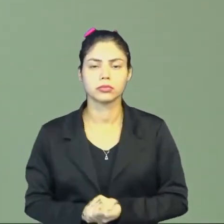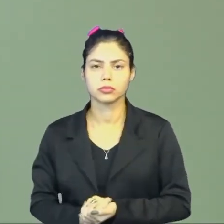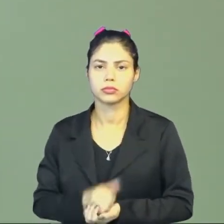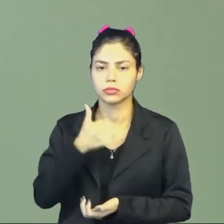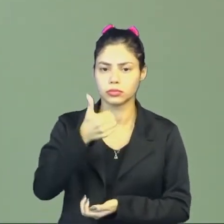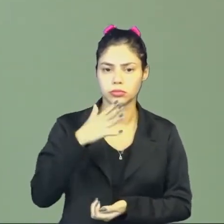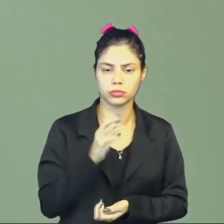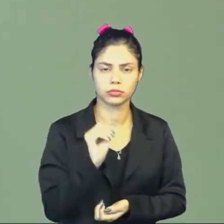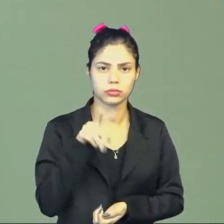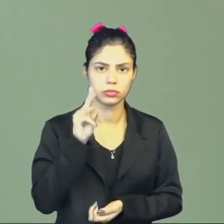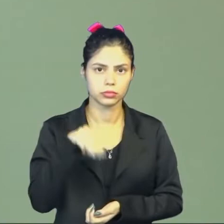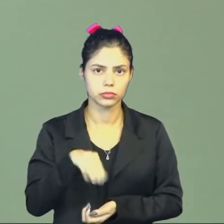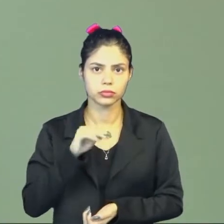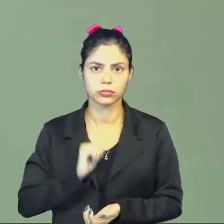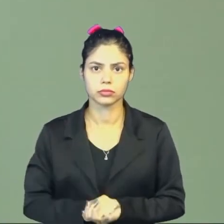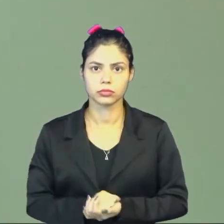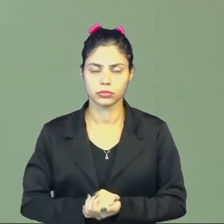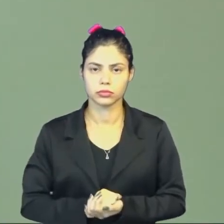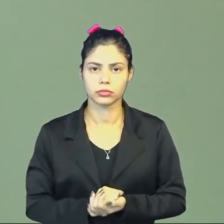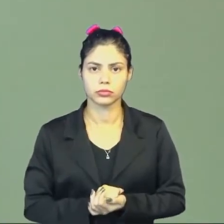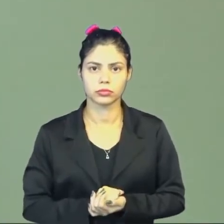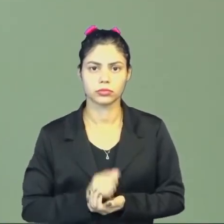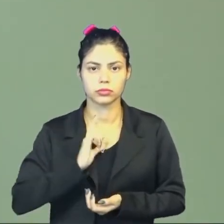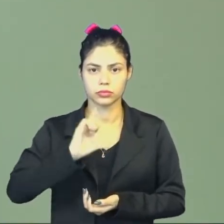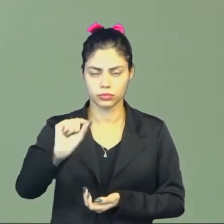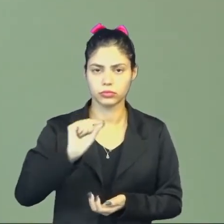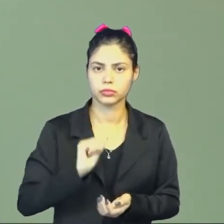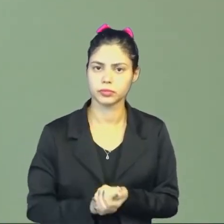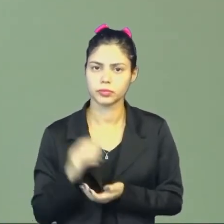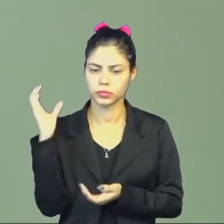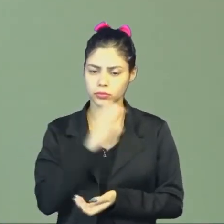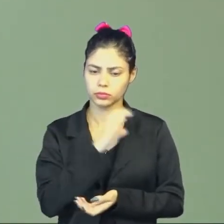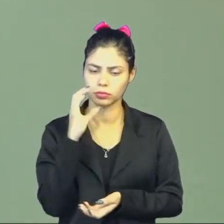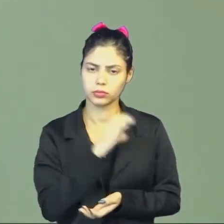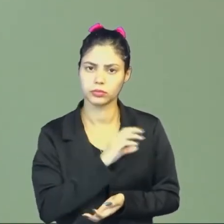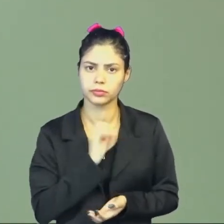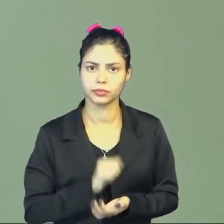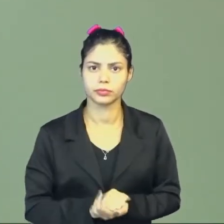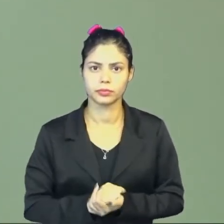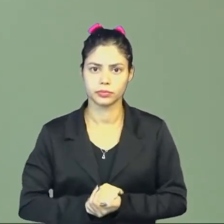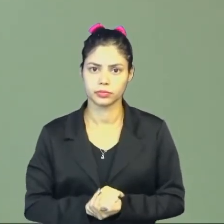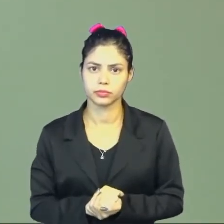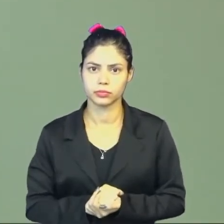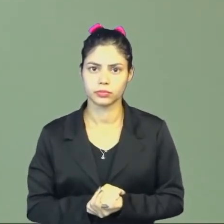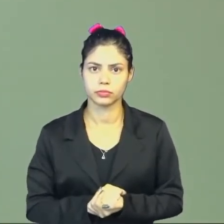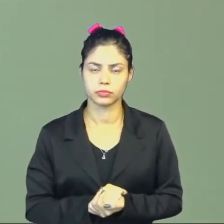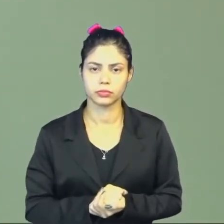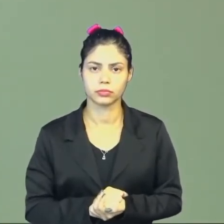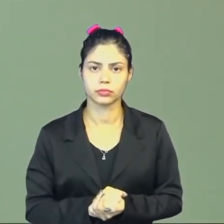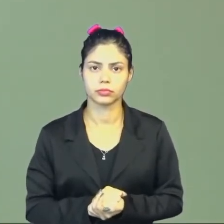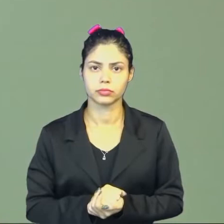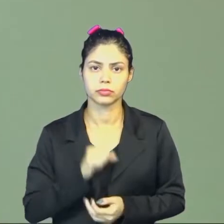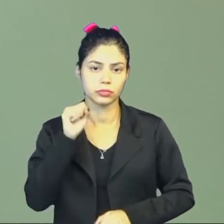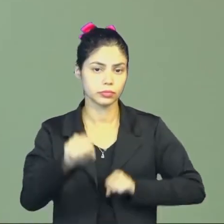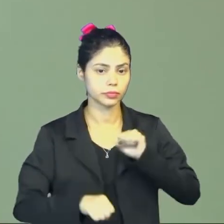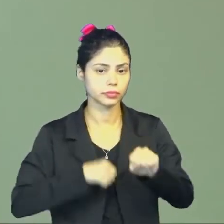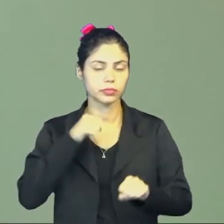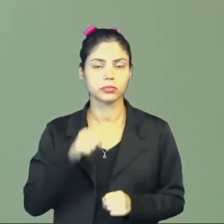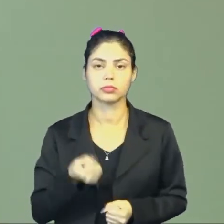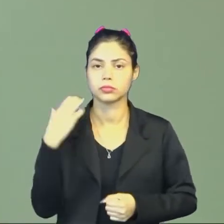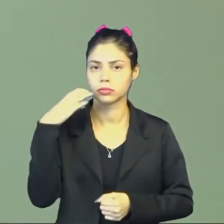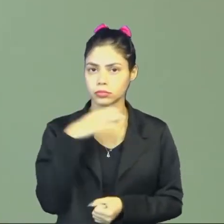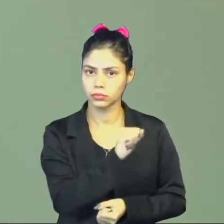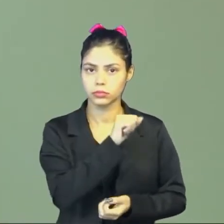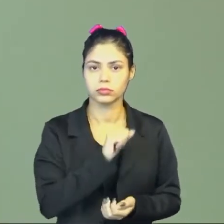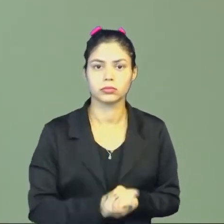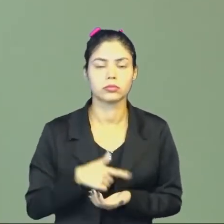uns 10 quilômetros. Quando você sai normalmente numa velocidade, você já sai com aquele gás,